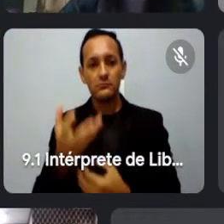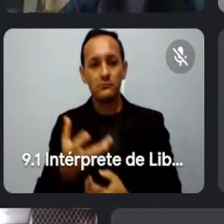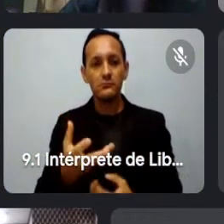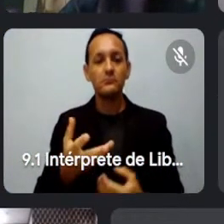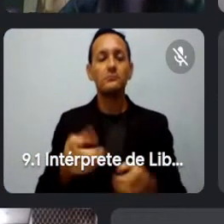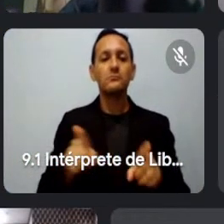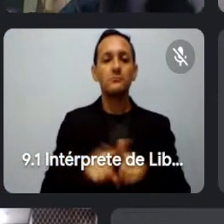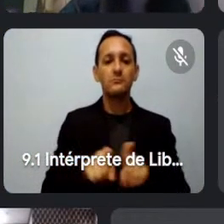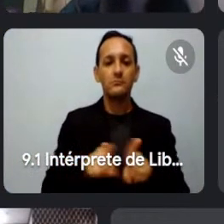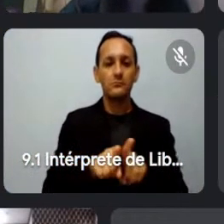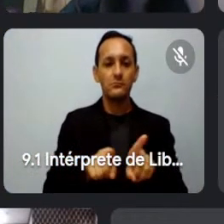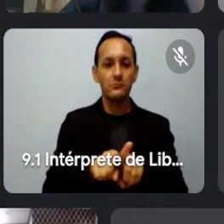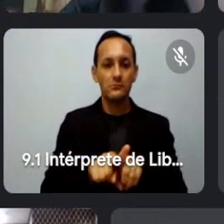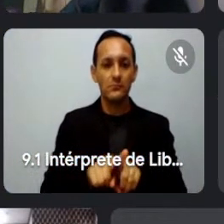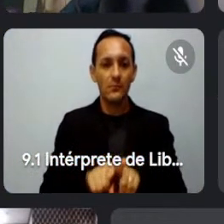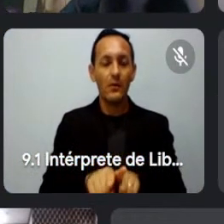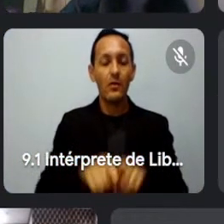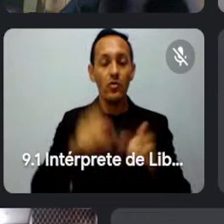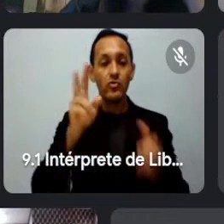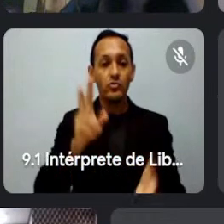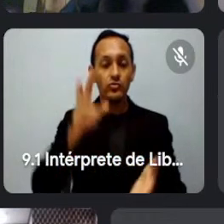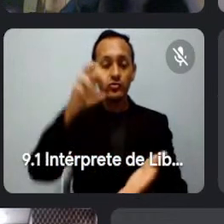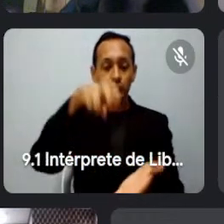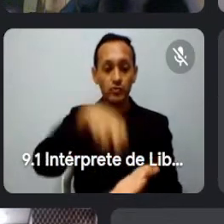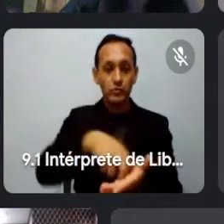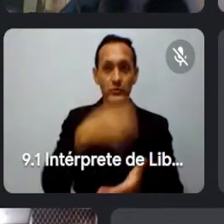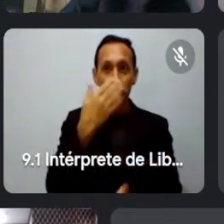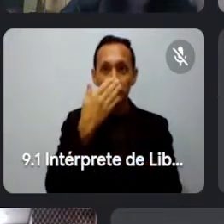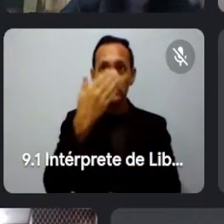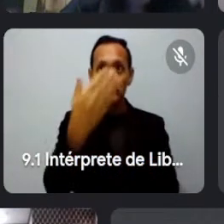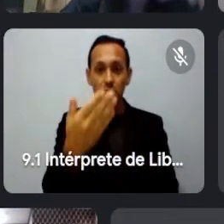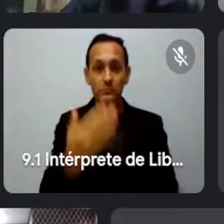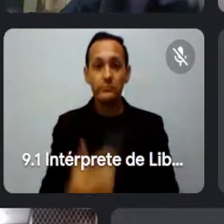declarações prestadas em juízo a